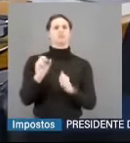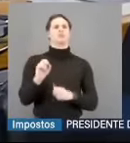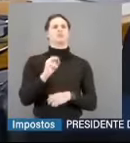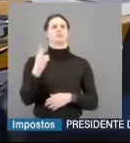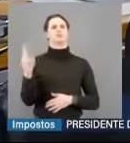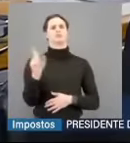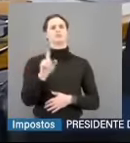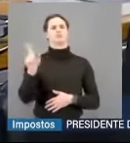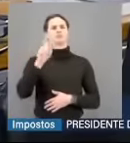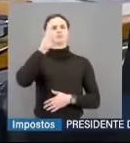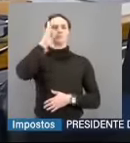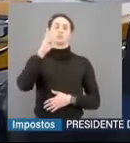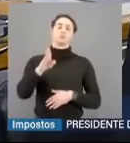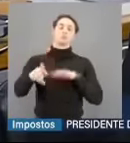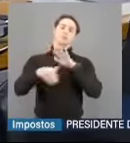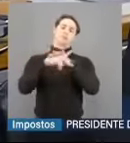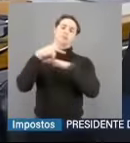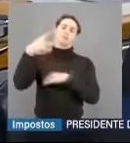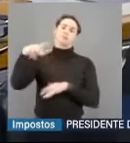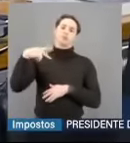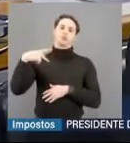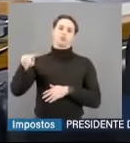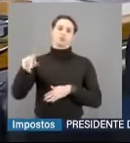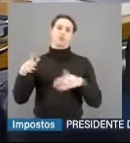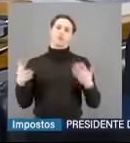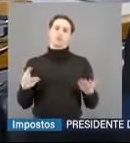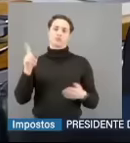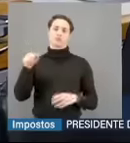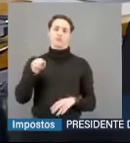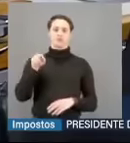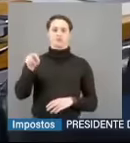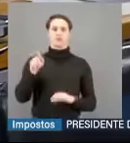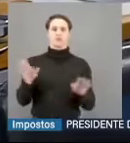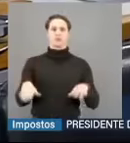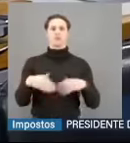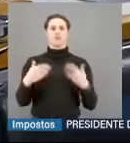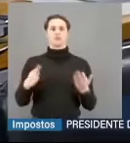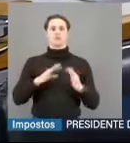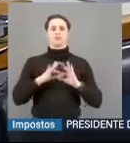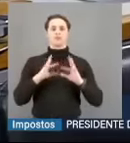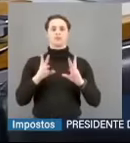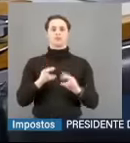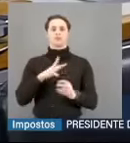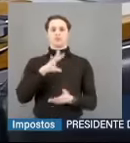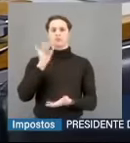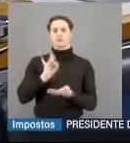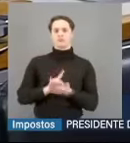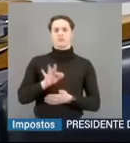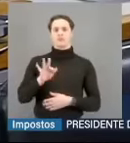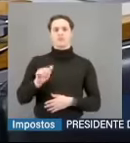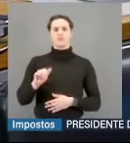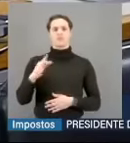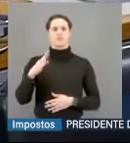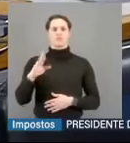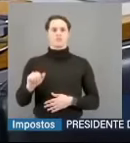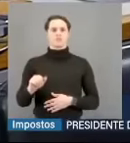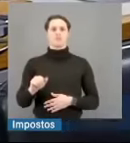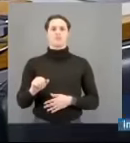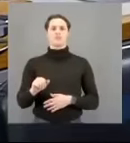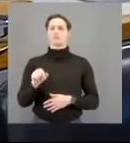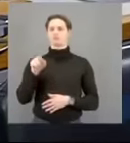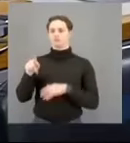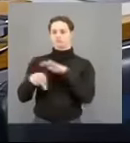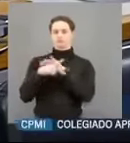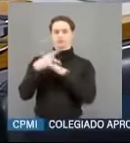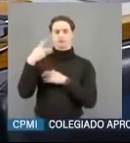envolveu diretamente, é o senhor. É o senhor, né? E todos os fatos que envolvem o